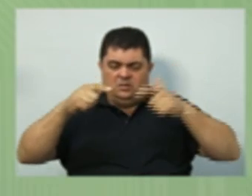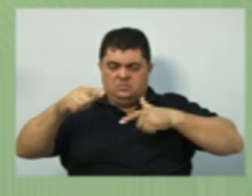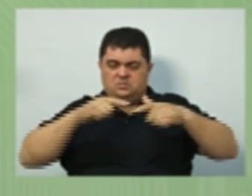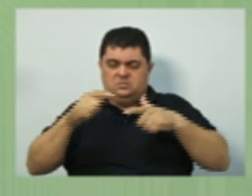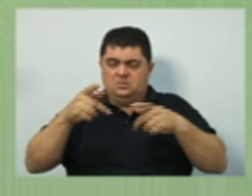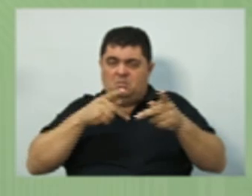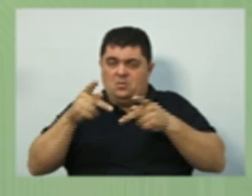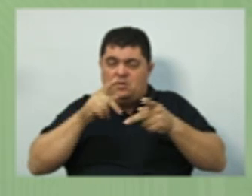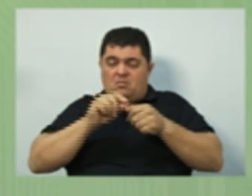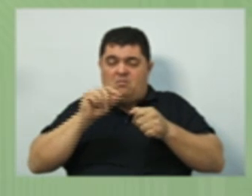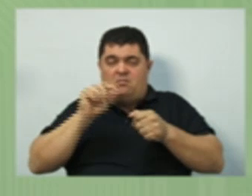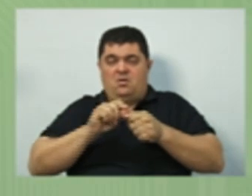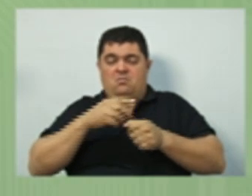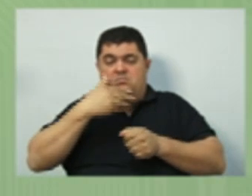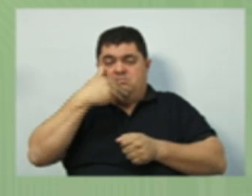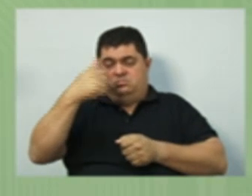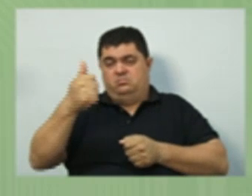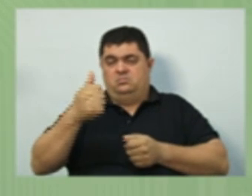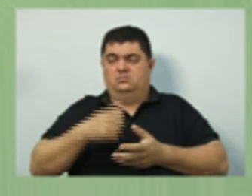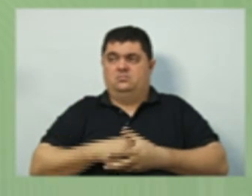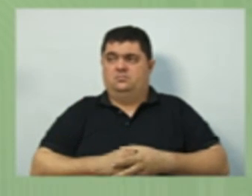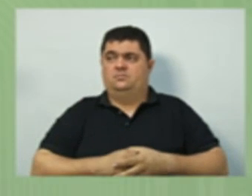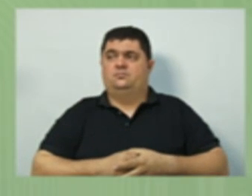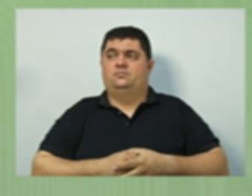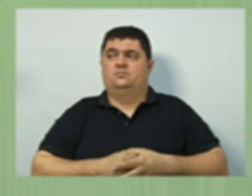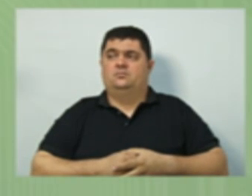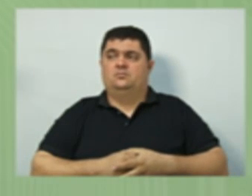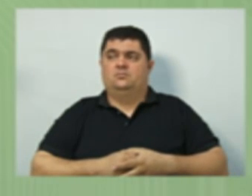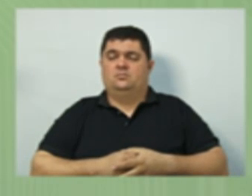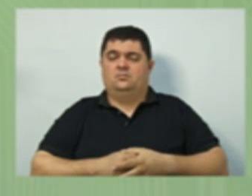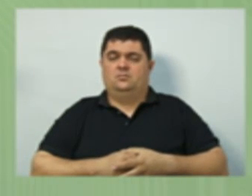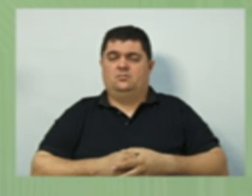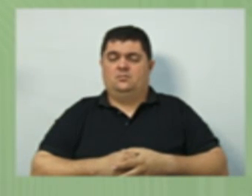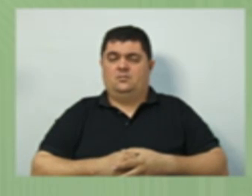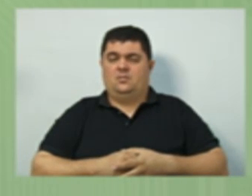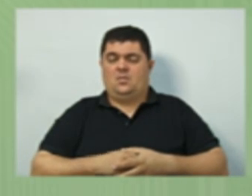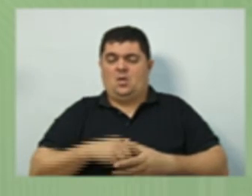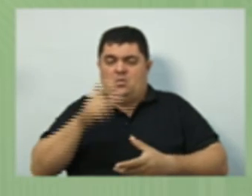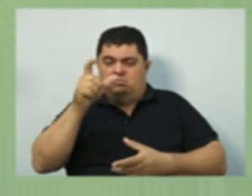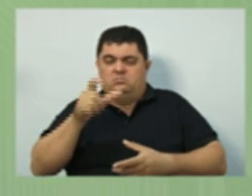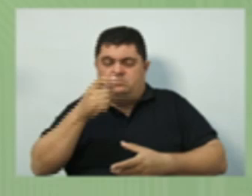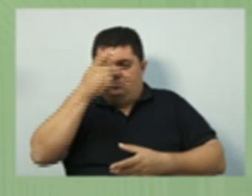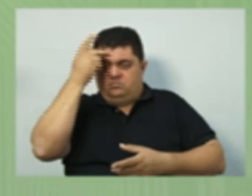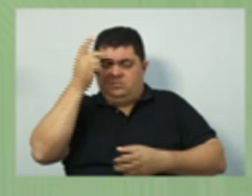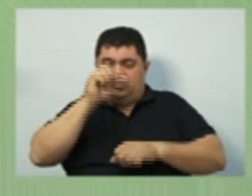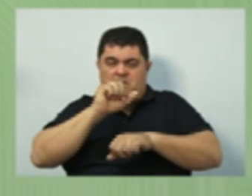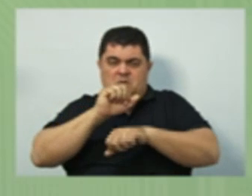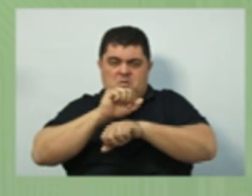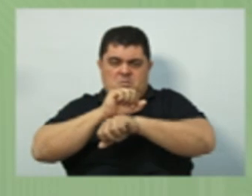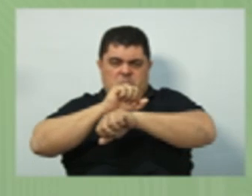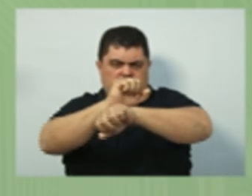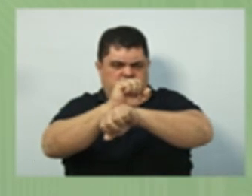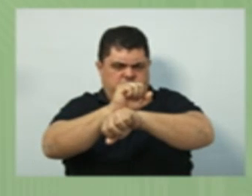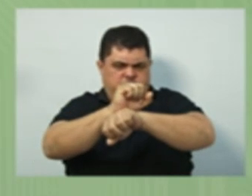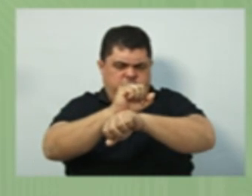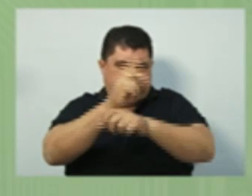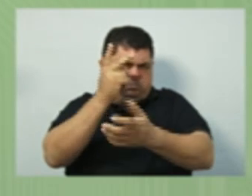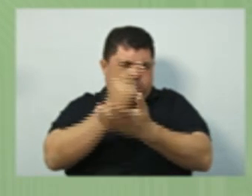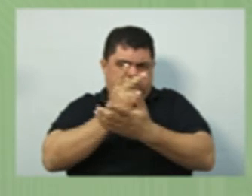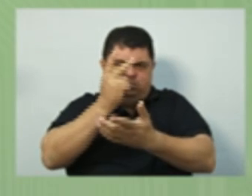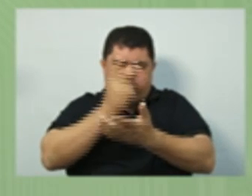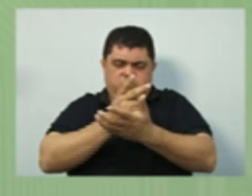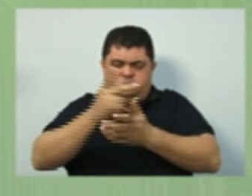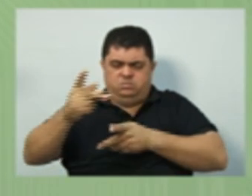e concretizar sonhos. Como condição de humanização, o trabalho não liberta ao